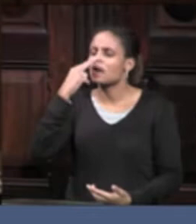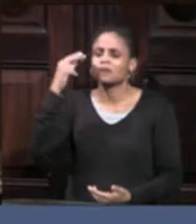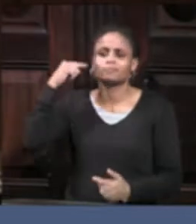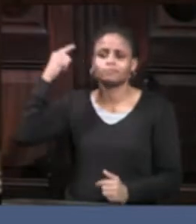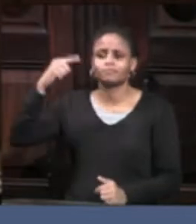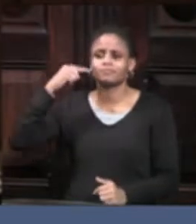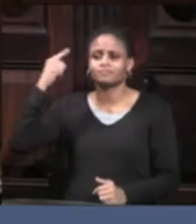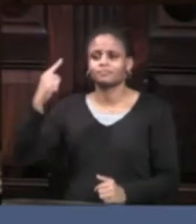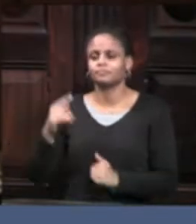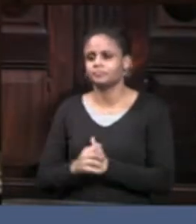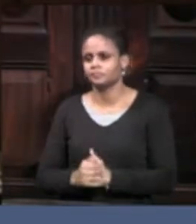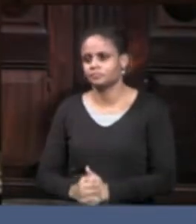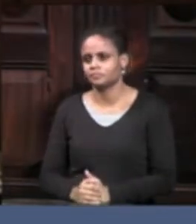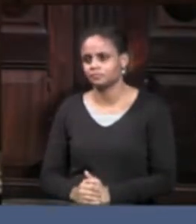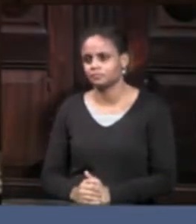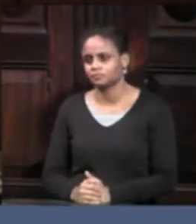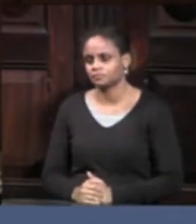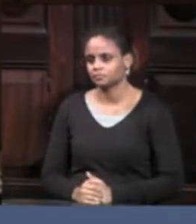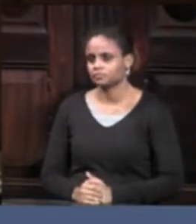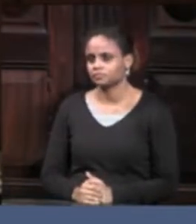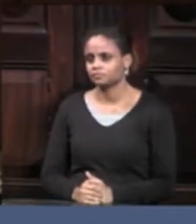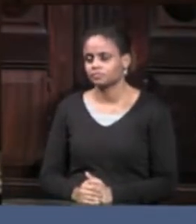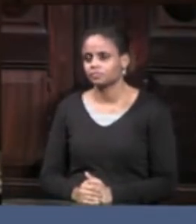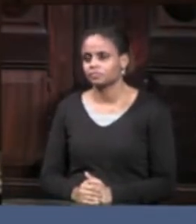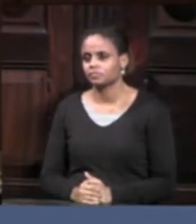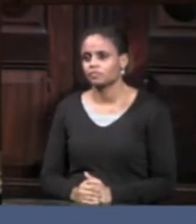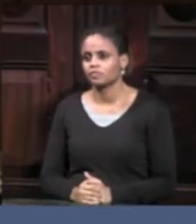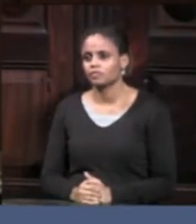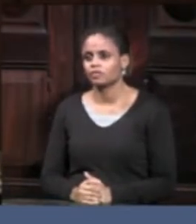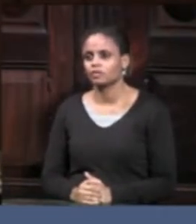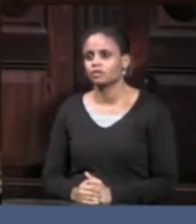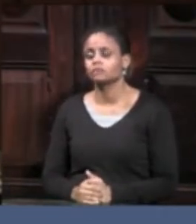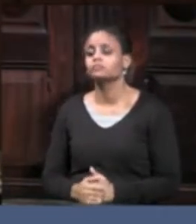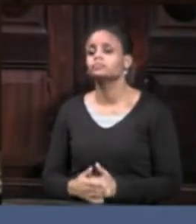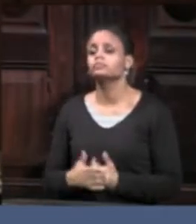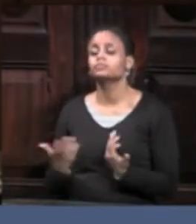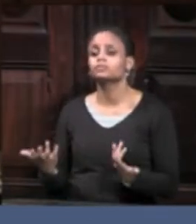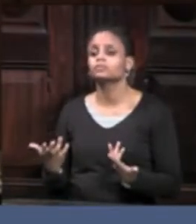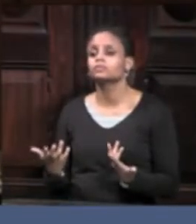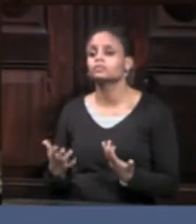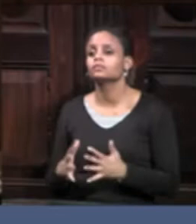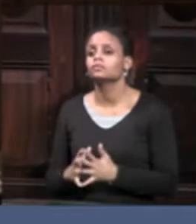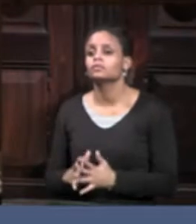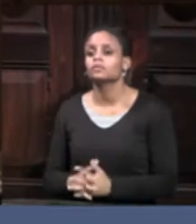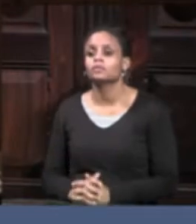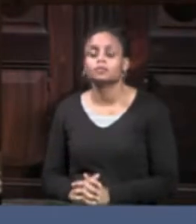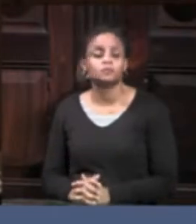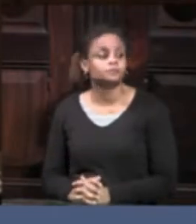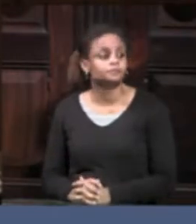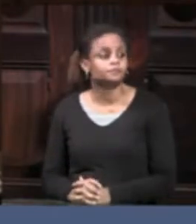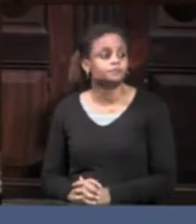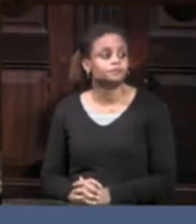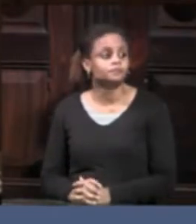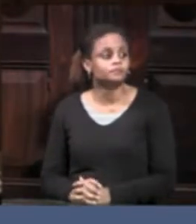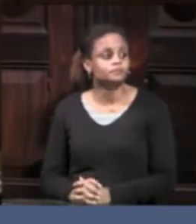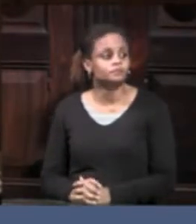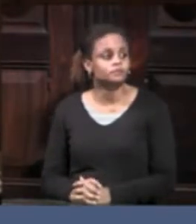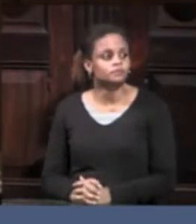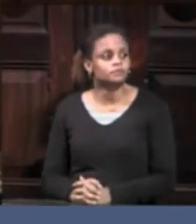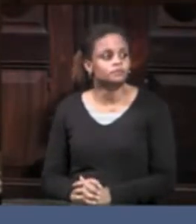Baseado no fato de que sabem que perdem no voto, e fazem então o uso óbvio,